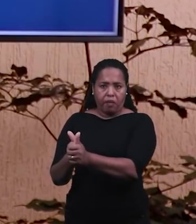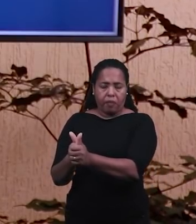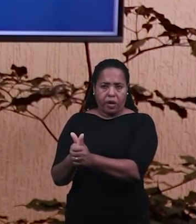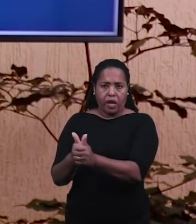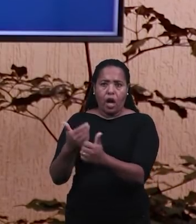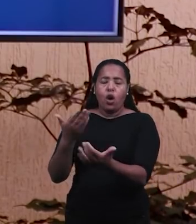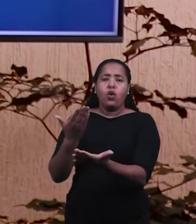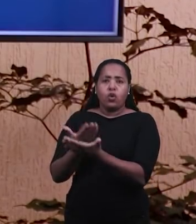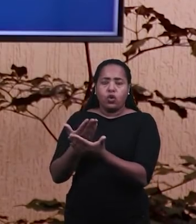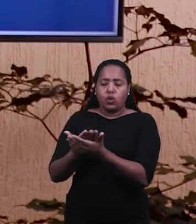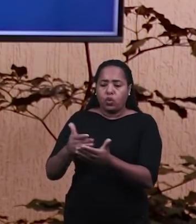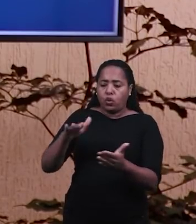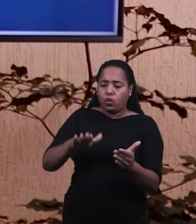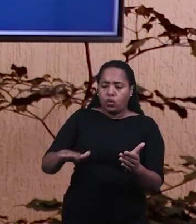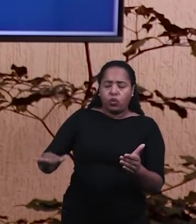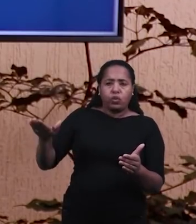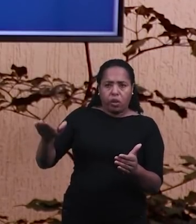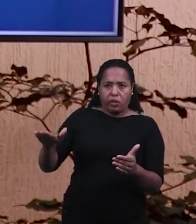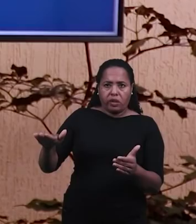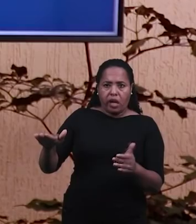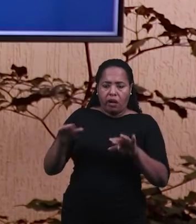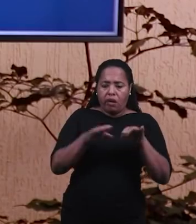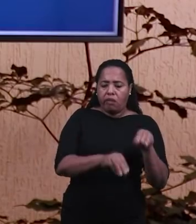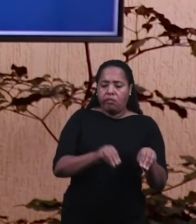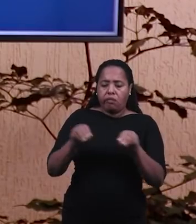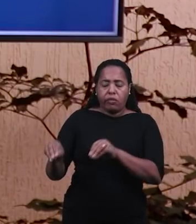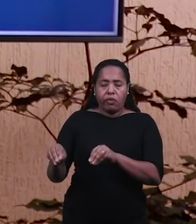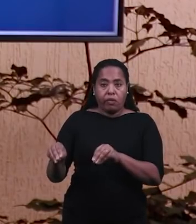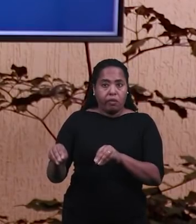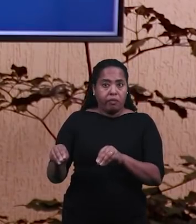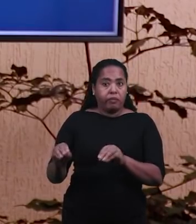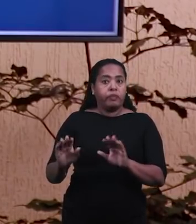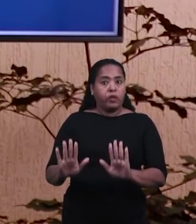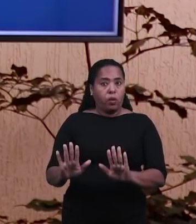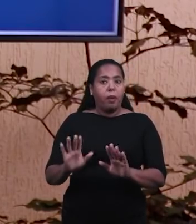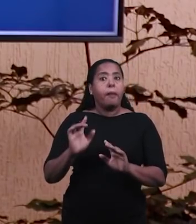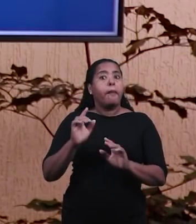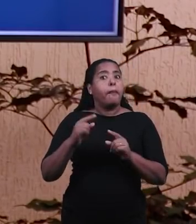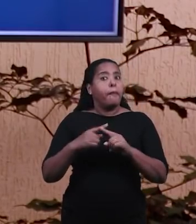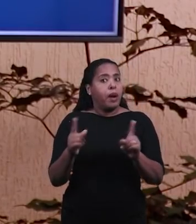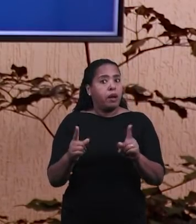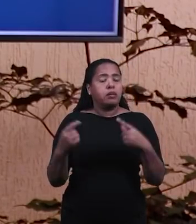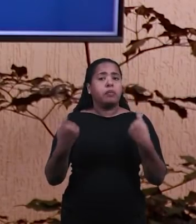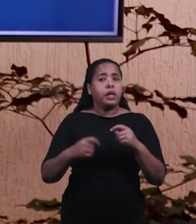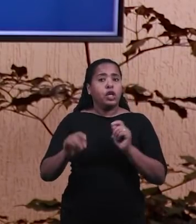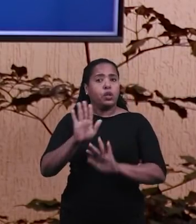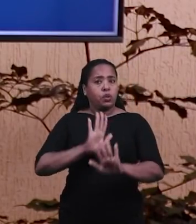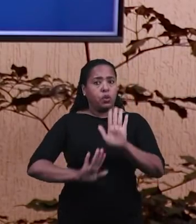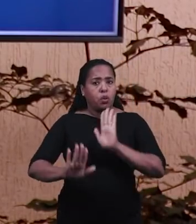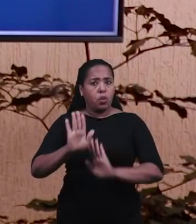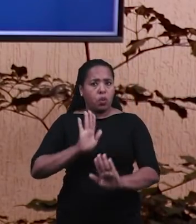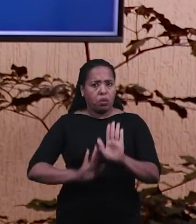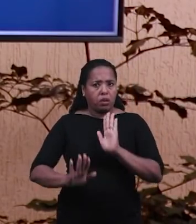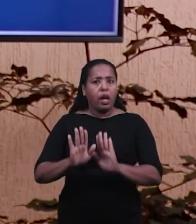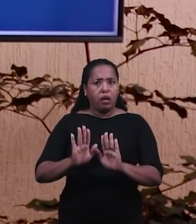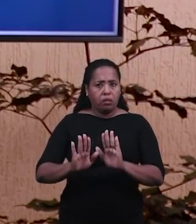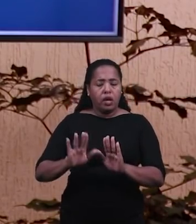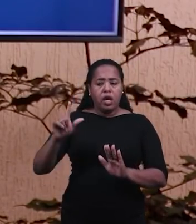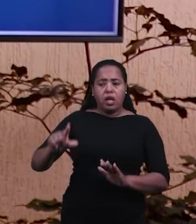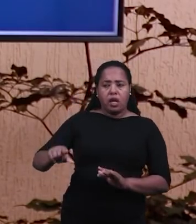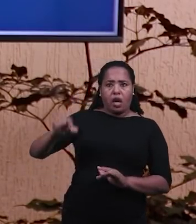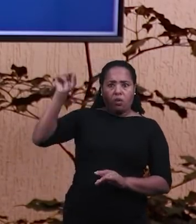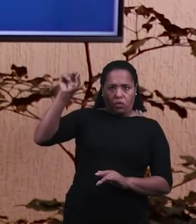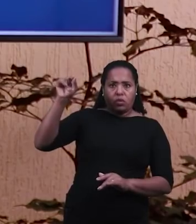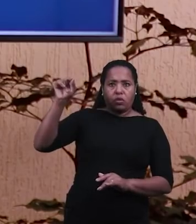dos intermediários, sendo da classe de criança? Ok, mas eu tenho que ter cuidado com isso e essa é uma decisão que tem que